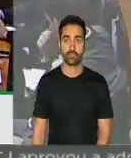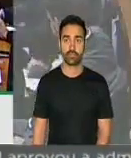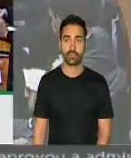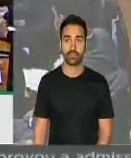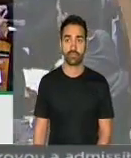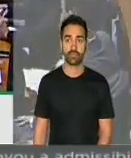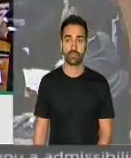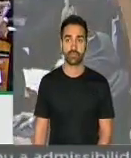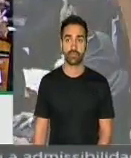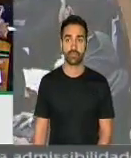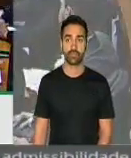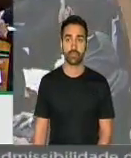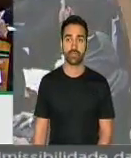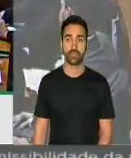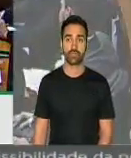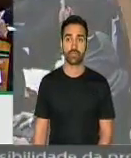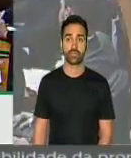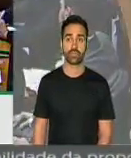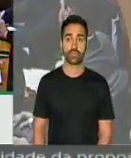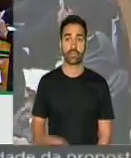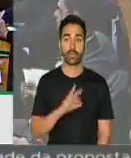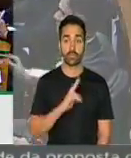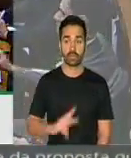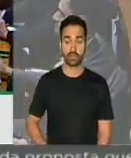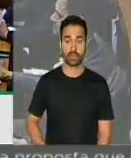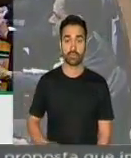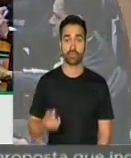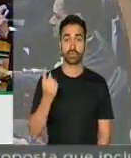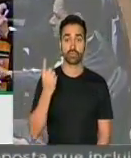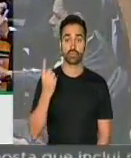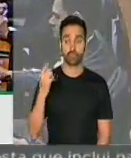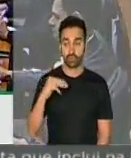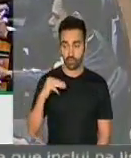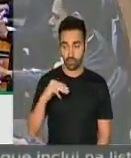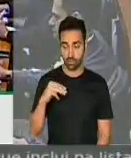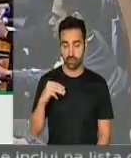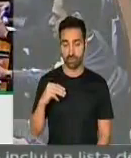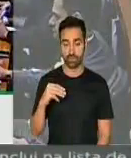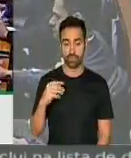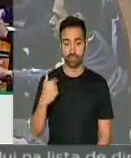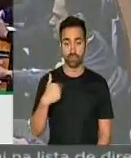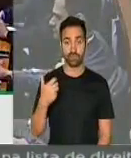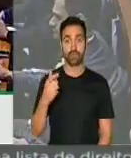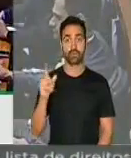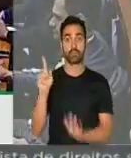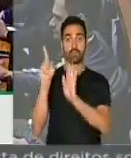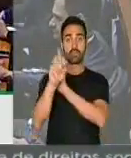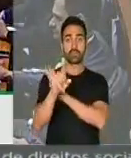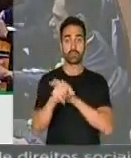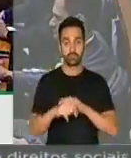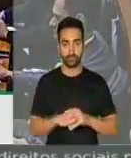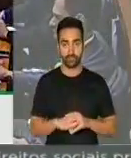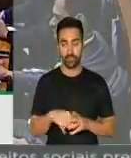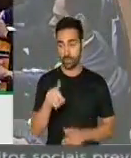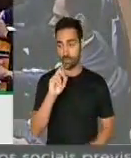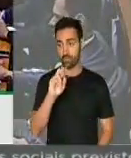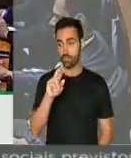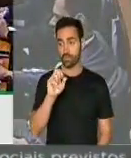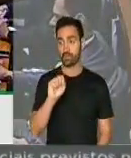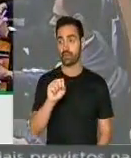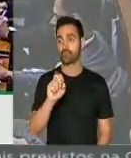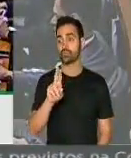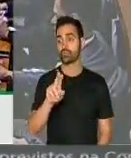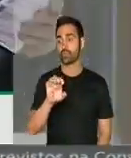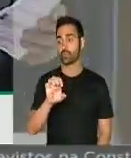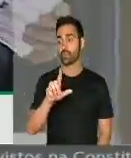Edmilson Presidente um minuto para perguntar a dout Sueli